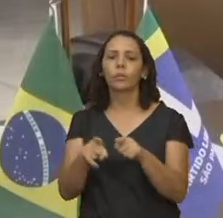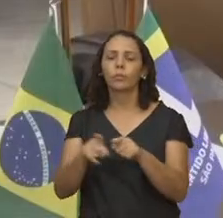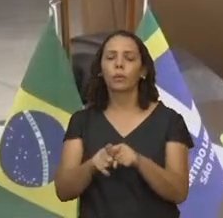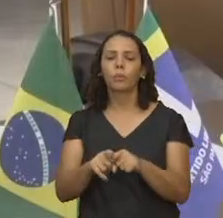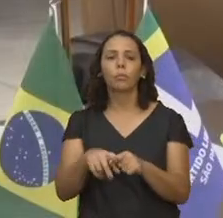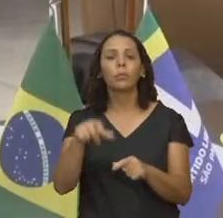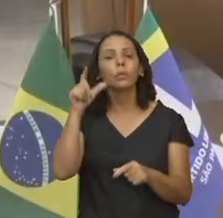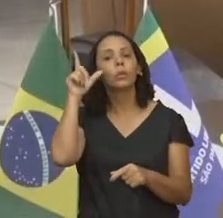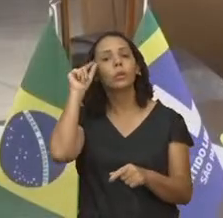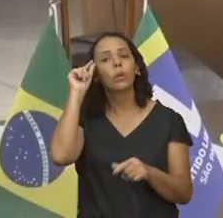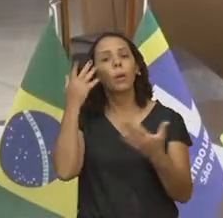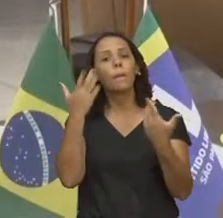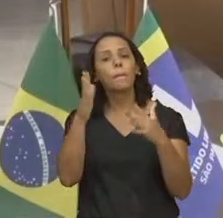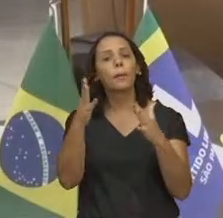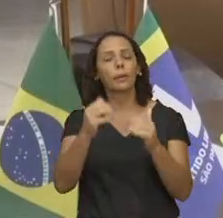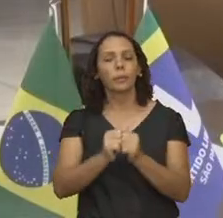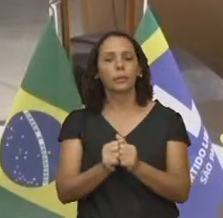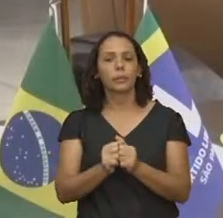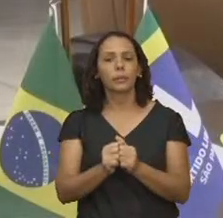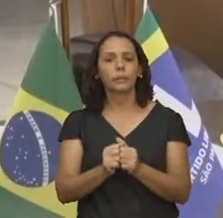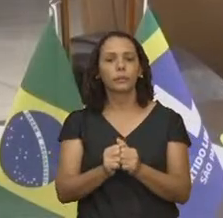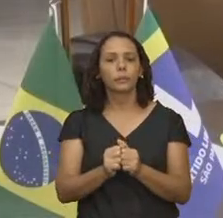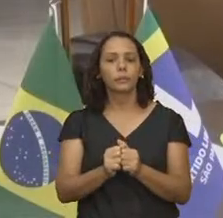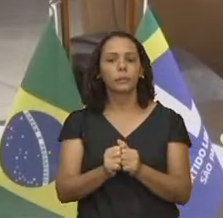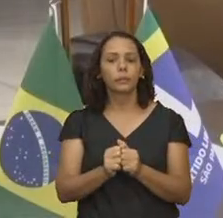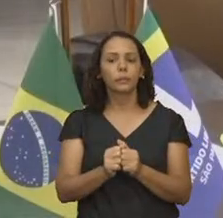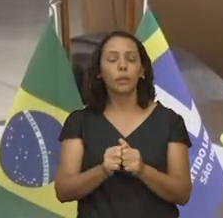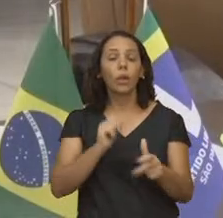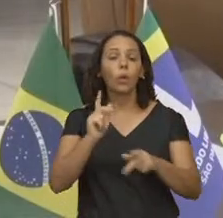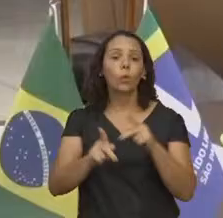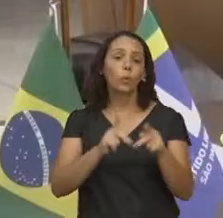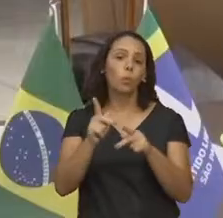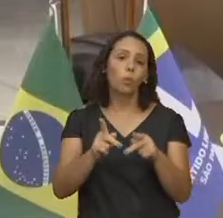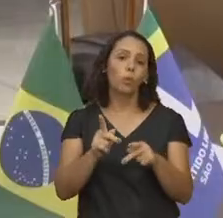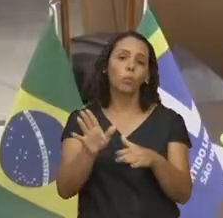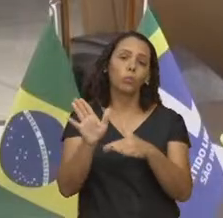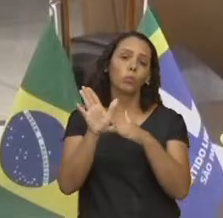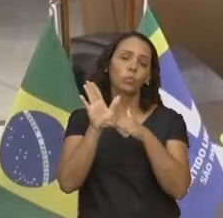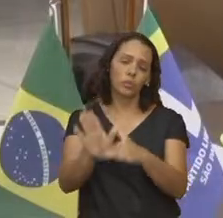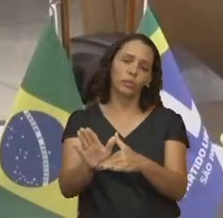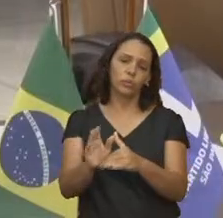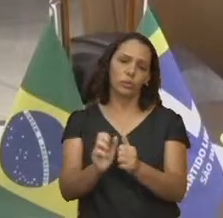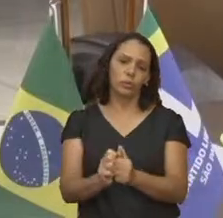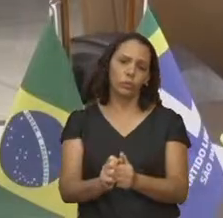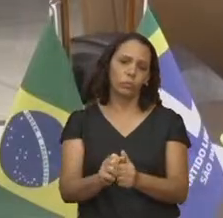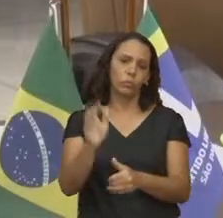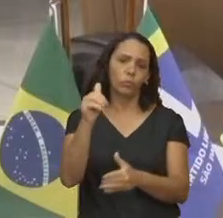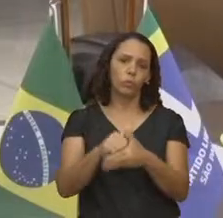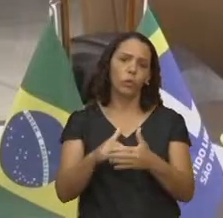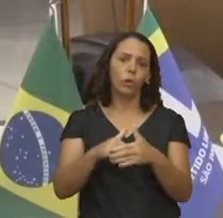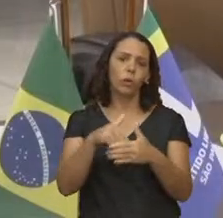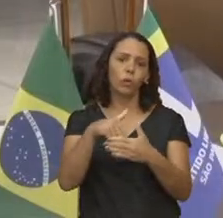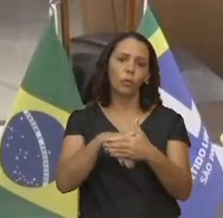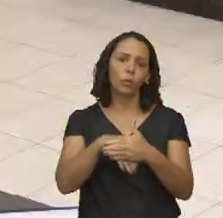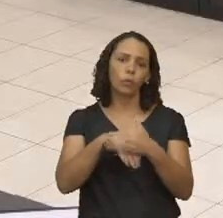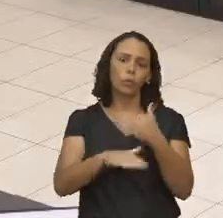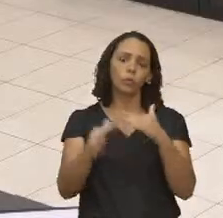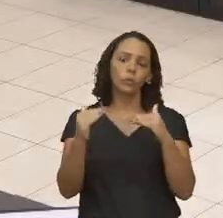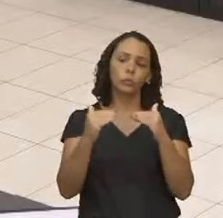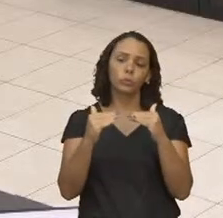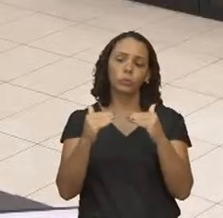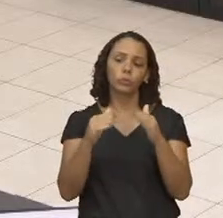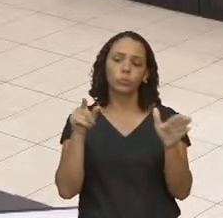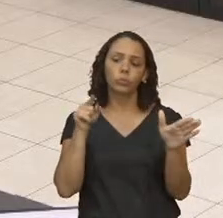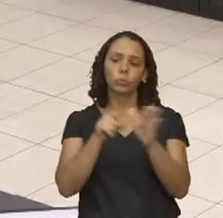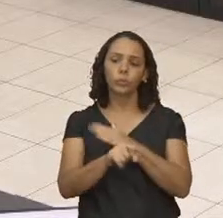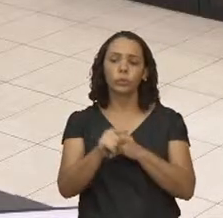Araújo, e quem vai ganhar isso aí é a nossa população da cidade de Jacareí. Meu voto é favorável. Como voto o